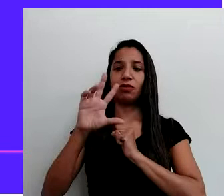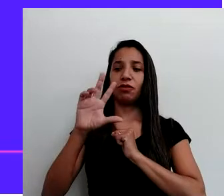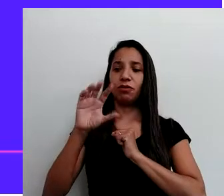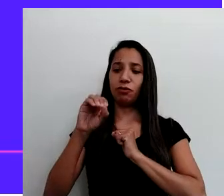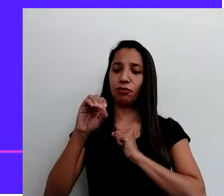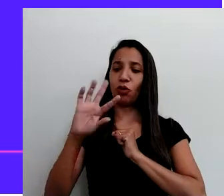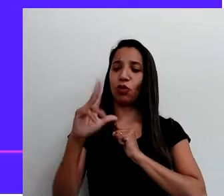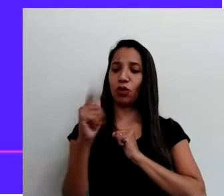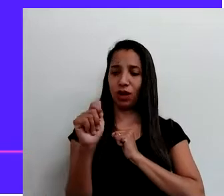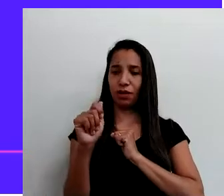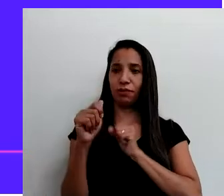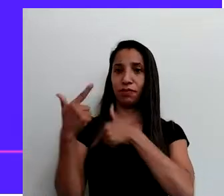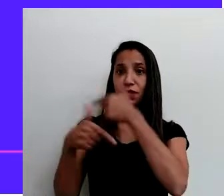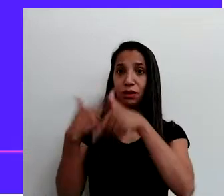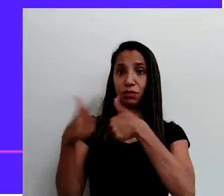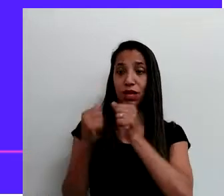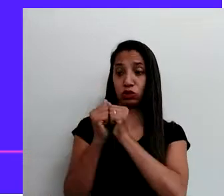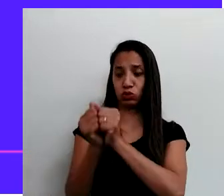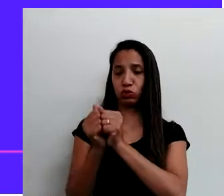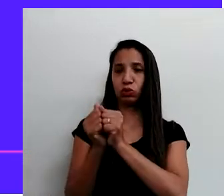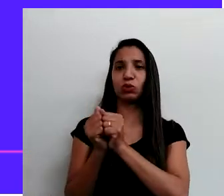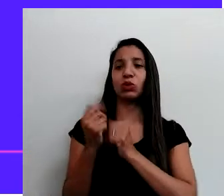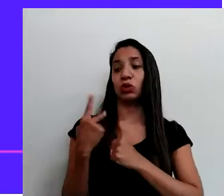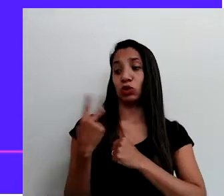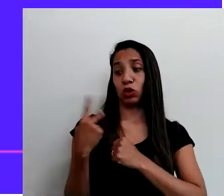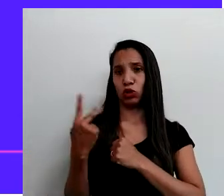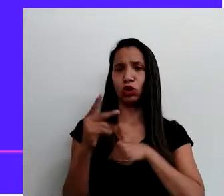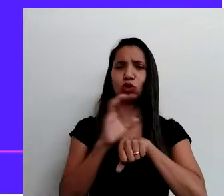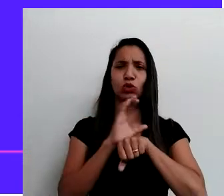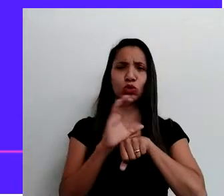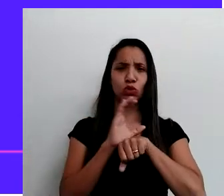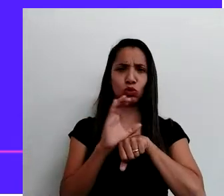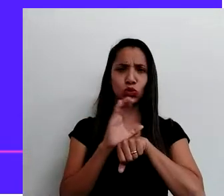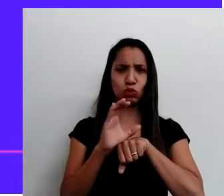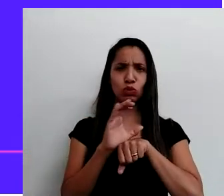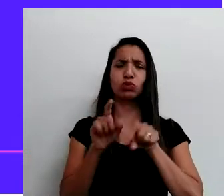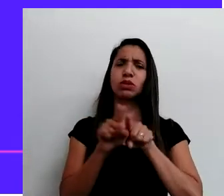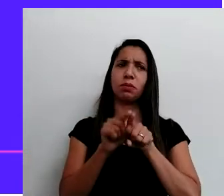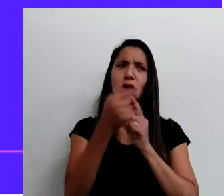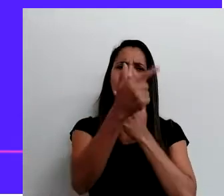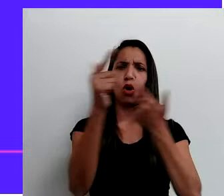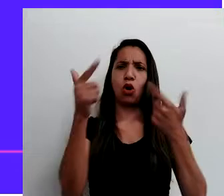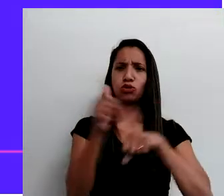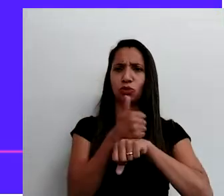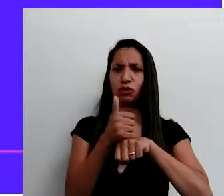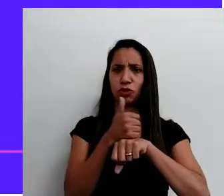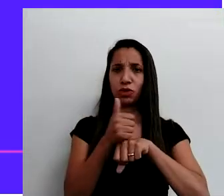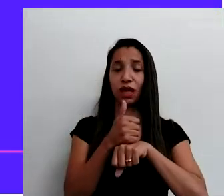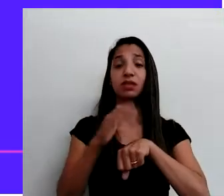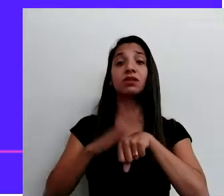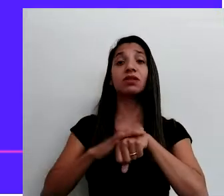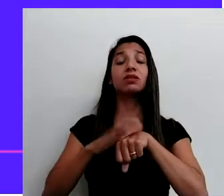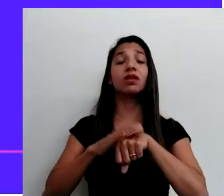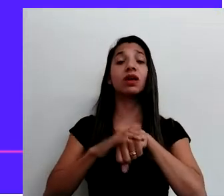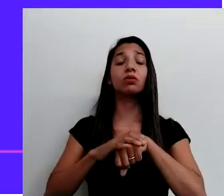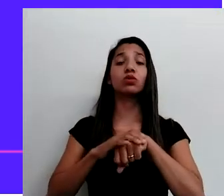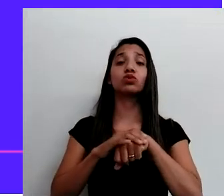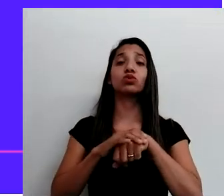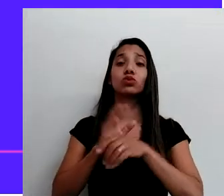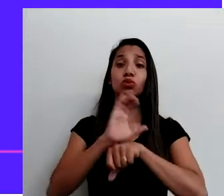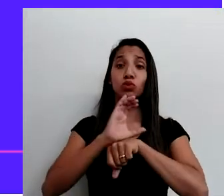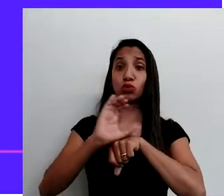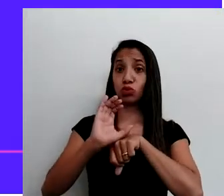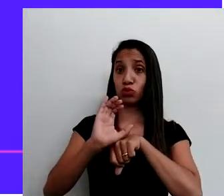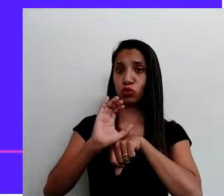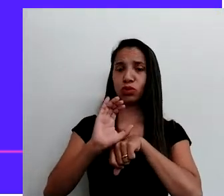um curso, e outros jornalistas da Folha, da Fundação Gabo, né, que